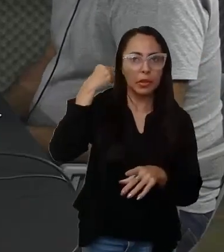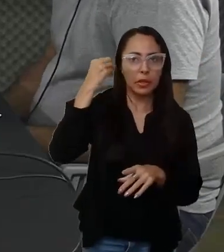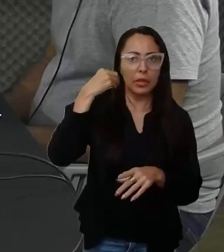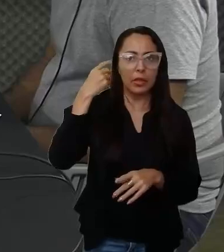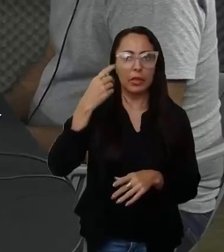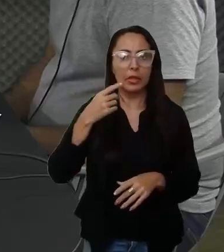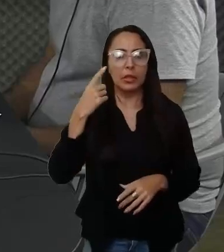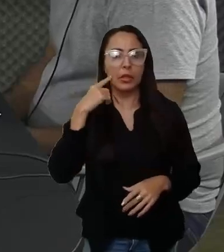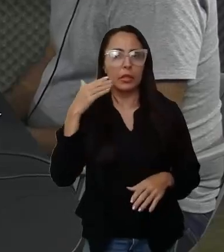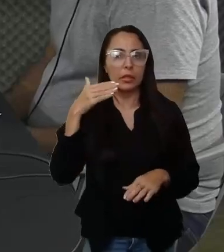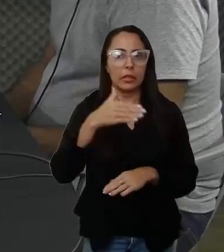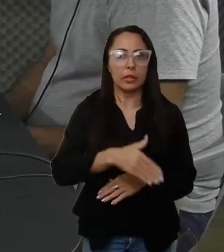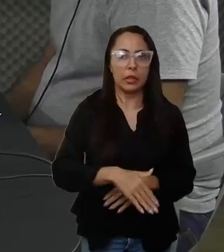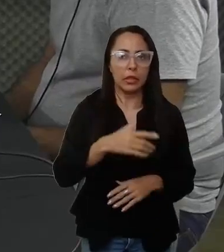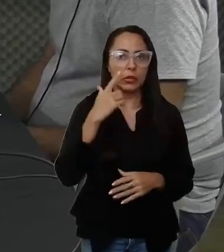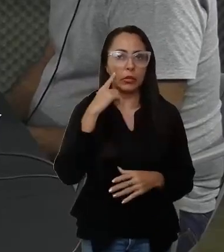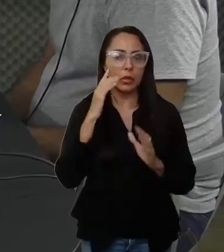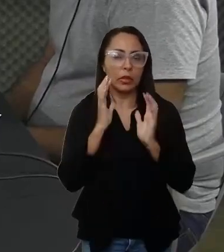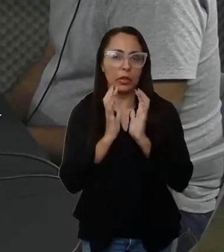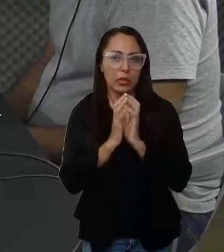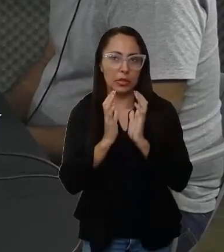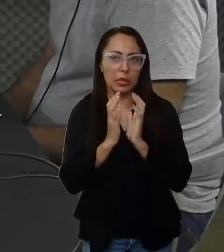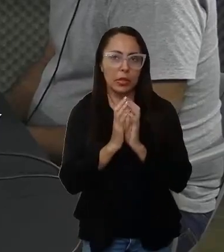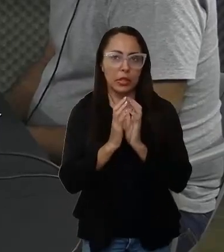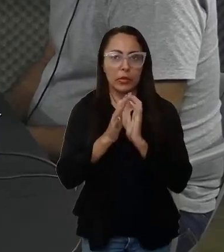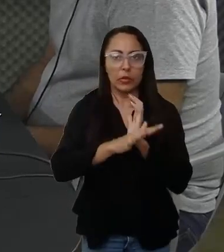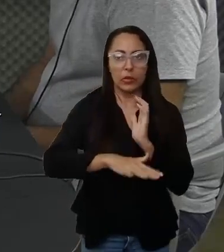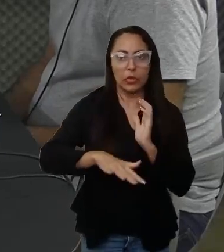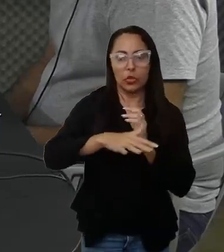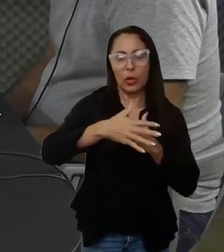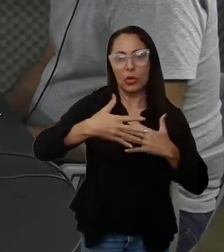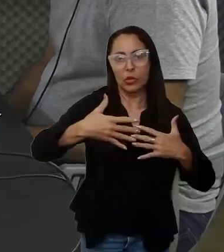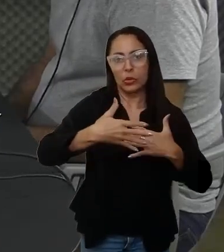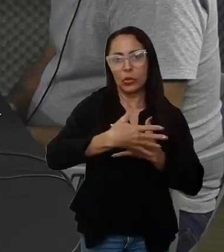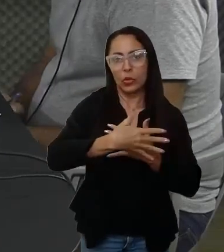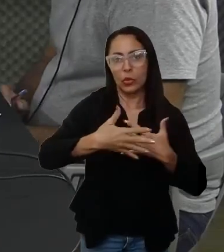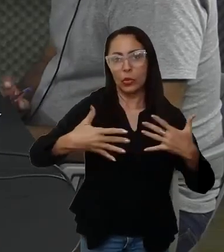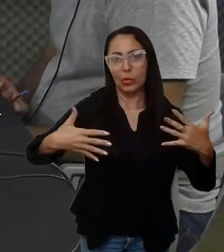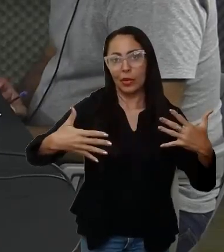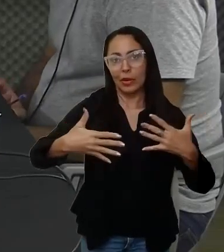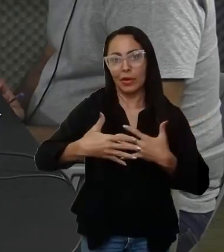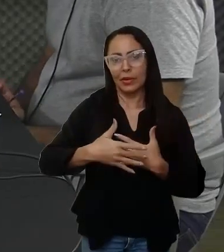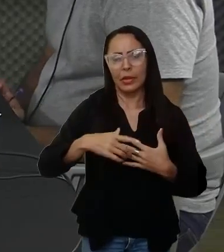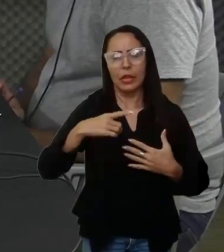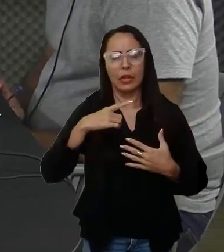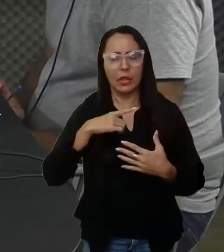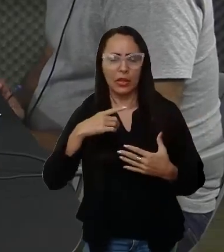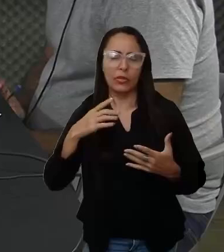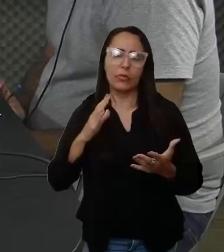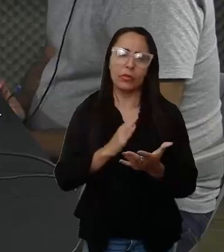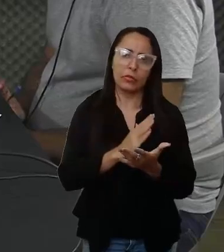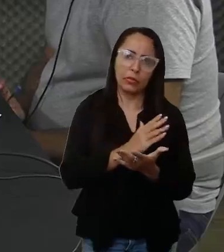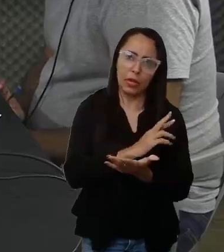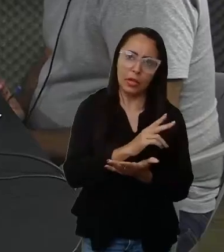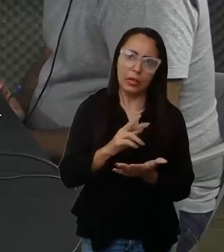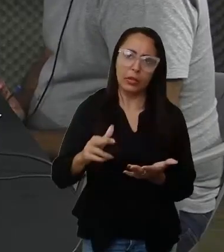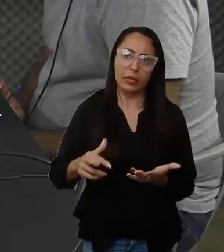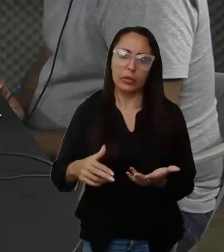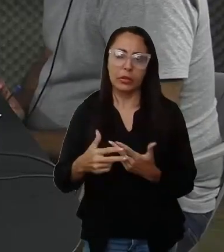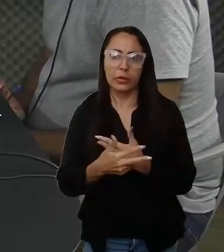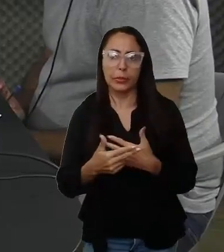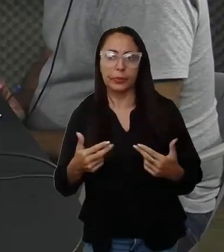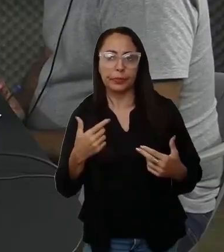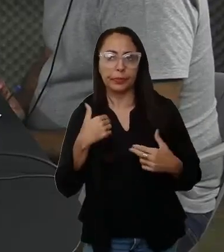exitosas dentro da região metropolitana, nos espaços urbanos. Enfim, tem muita coisa que a gente pode buscar e trabalhar esse